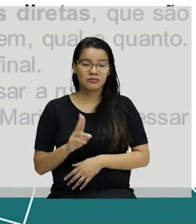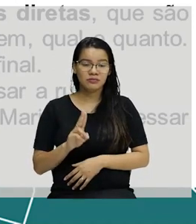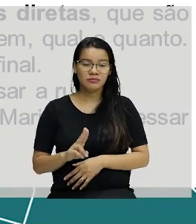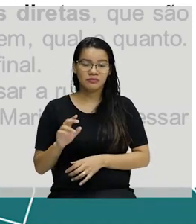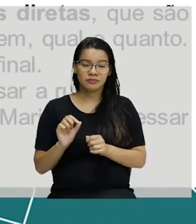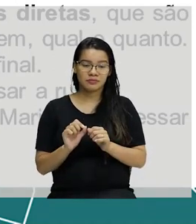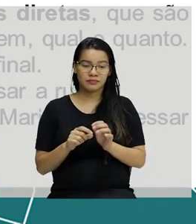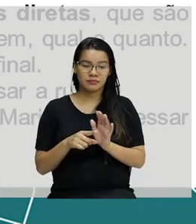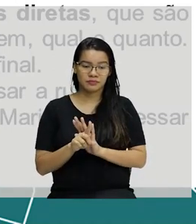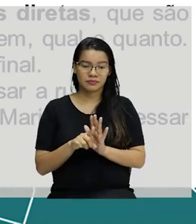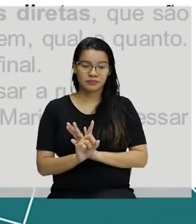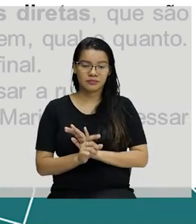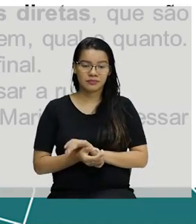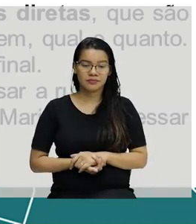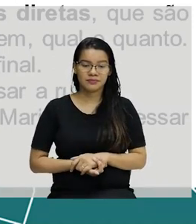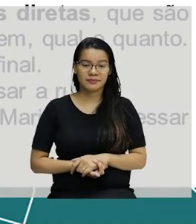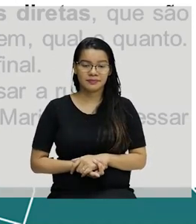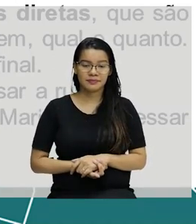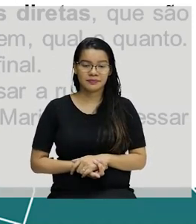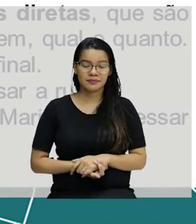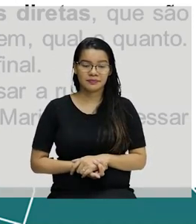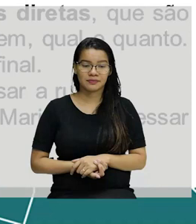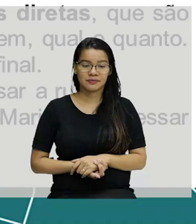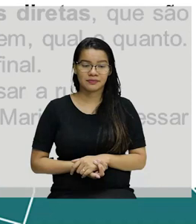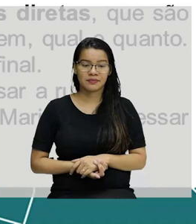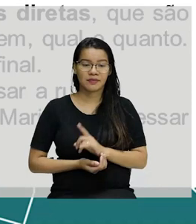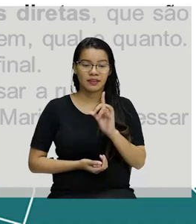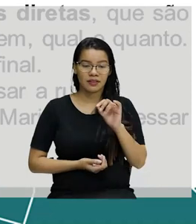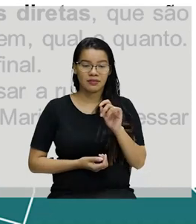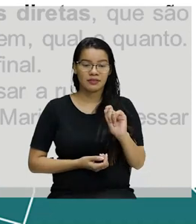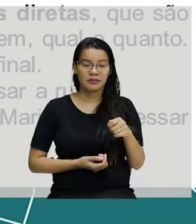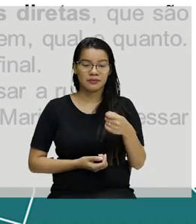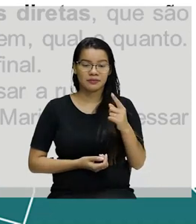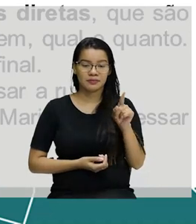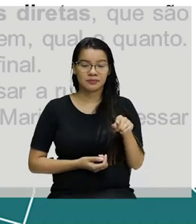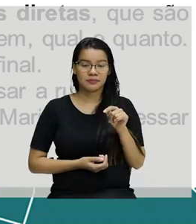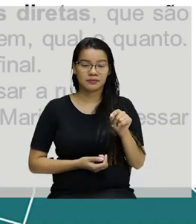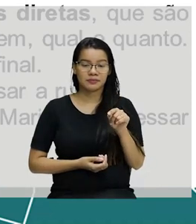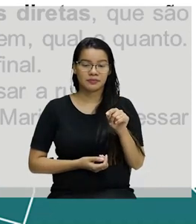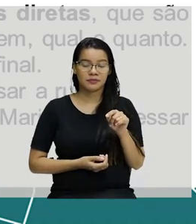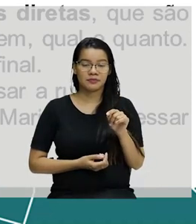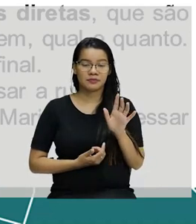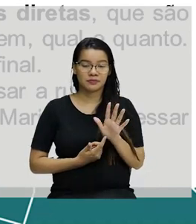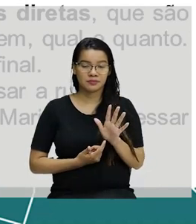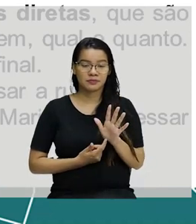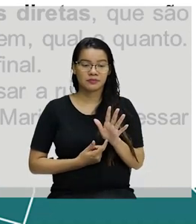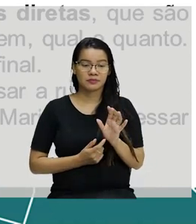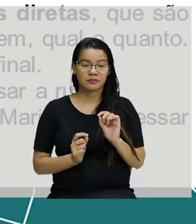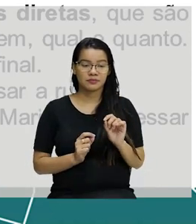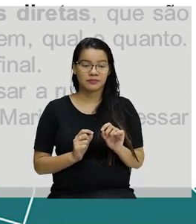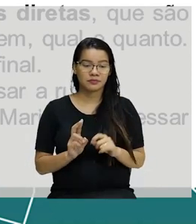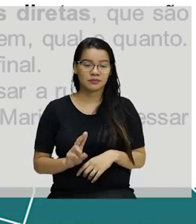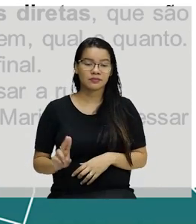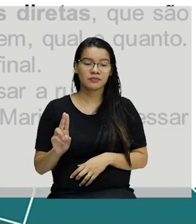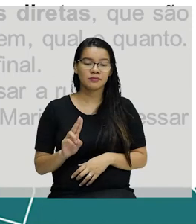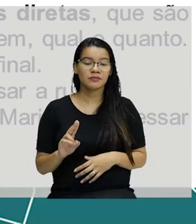fazer perguntas o ponto de interrogação é um sinal de pontuação representado por aquele símbolo que vocês já conhecem é utilizado quando